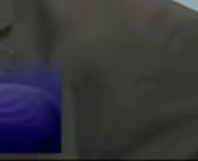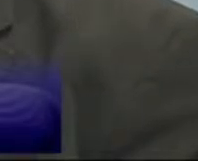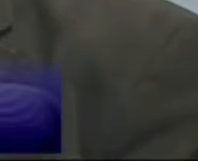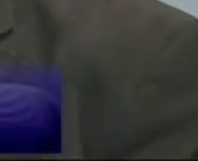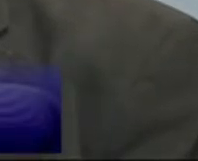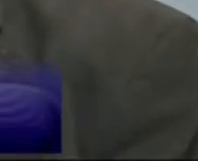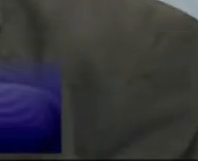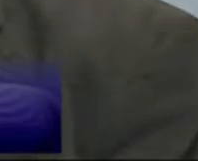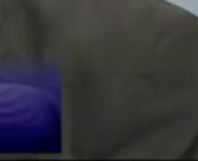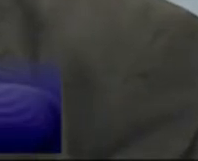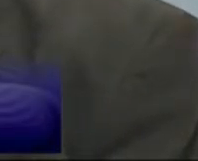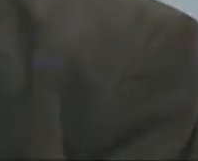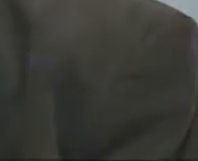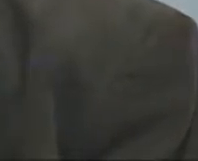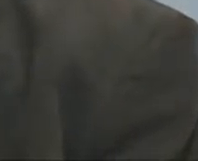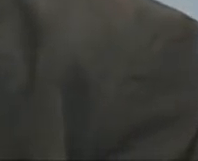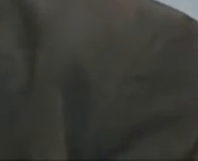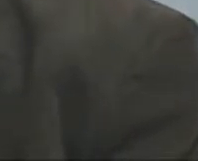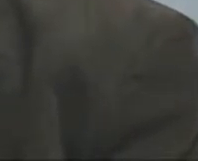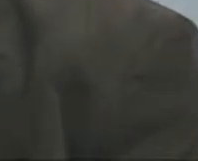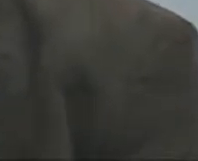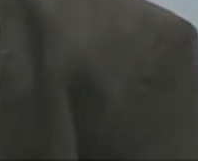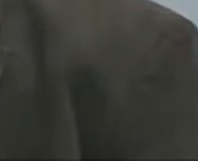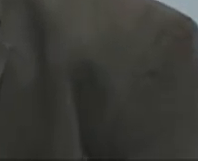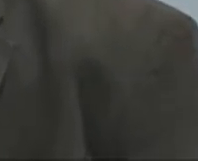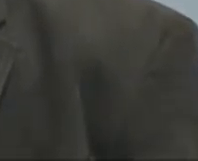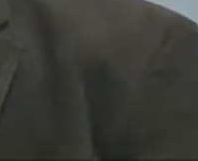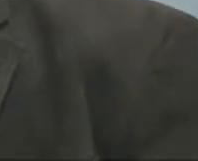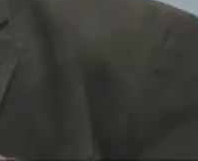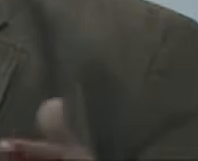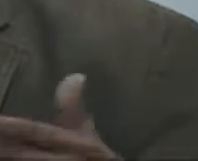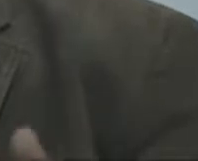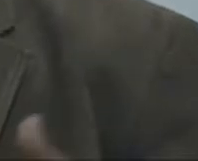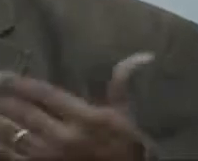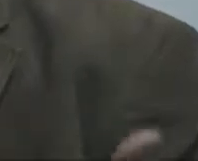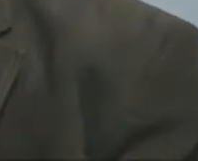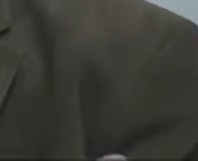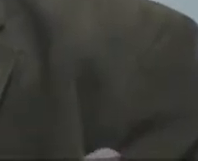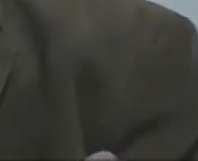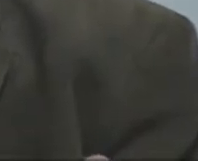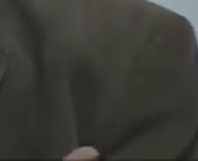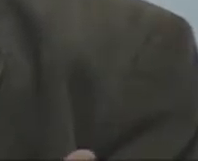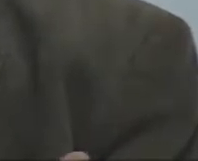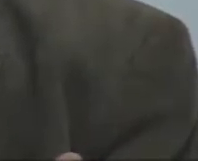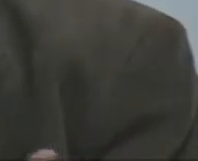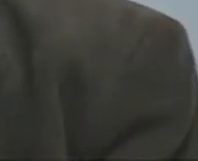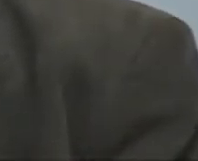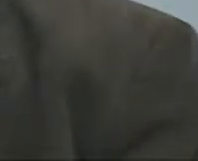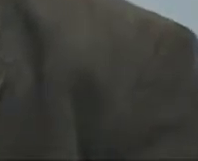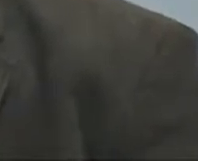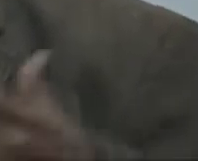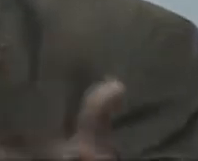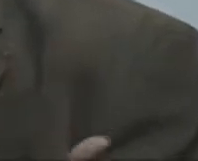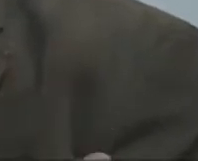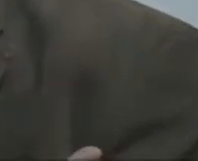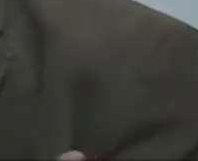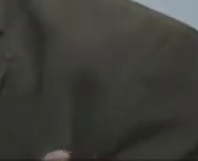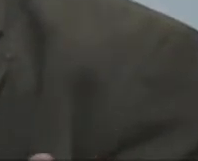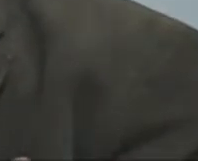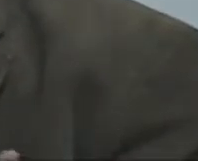específico sobre determinado assunto que ele domina ou coisa parecida. Que haja, que tenha essa possibilidade também, que não seja só